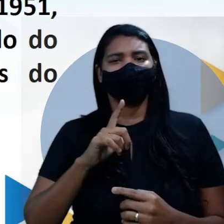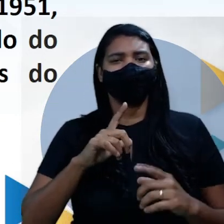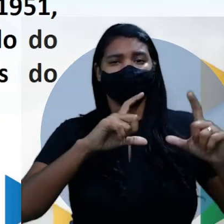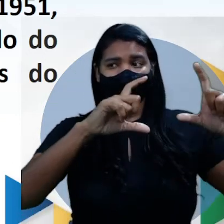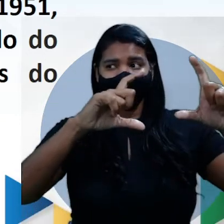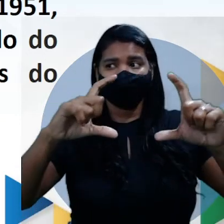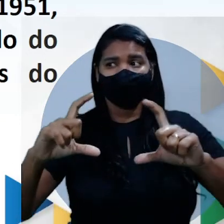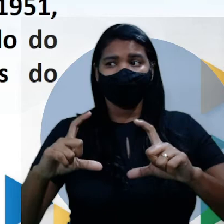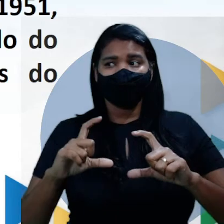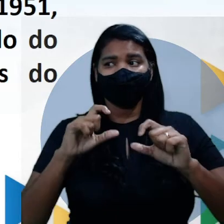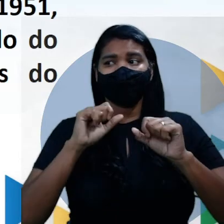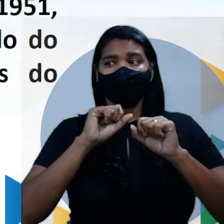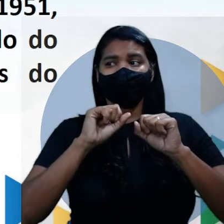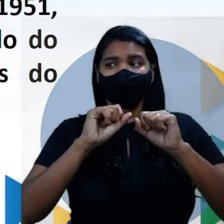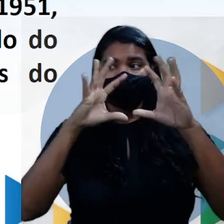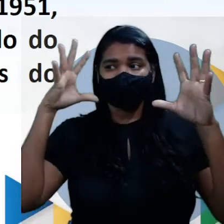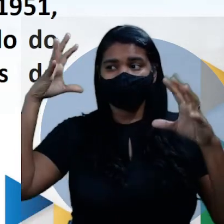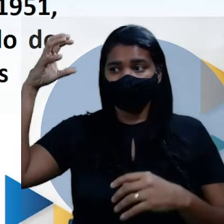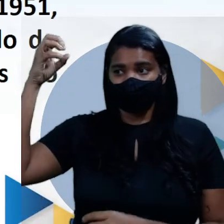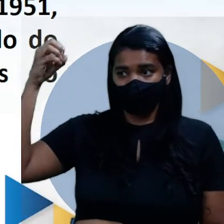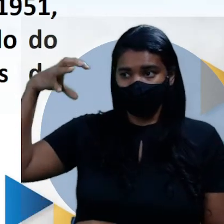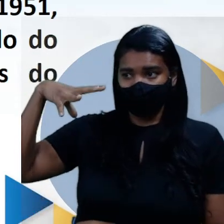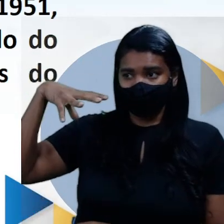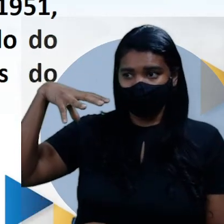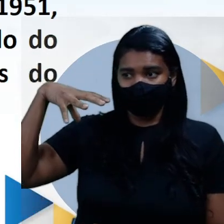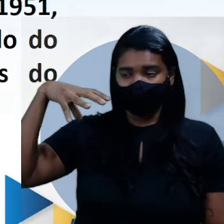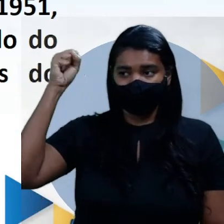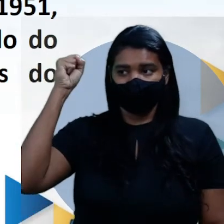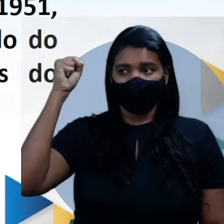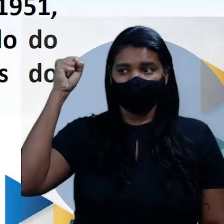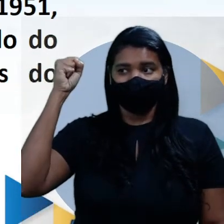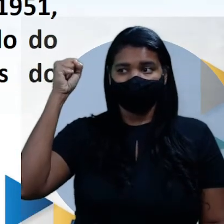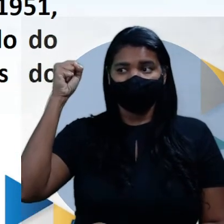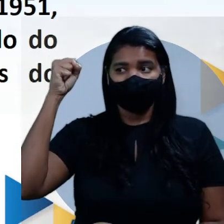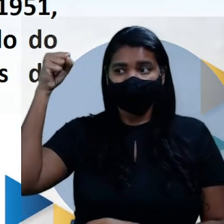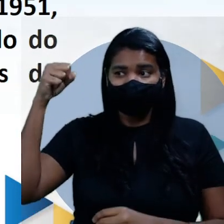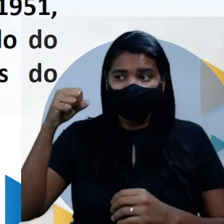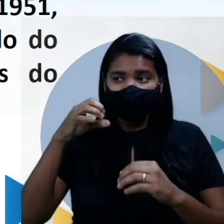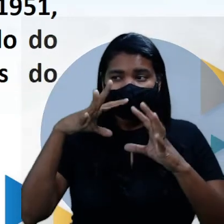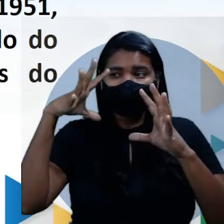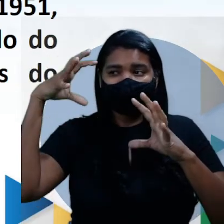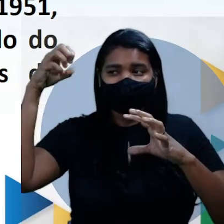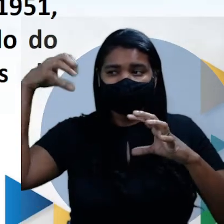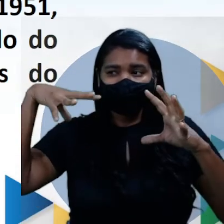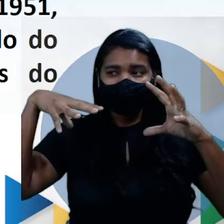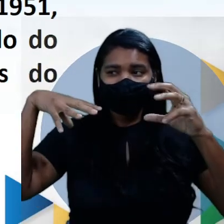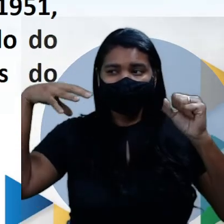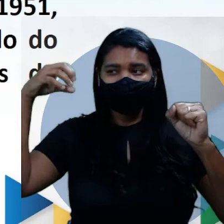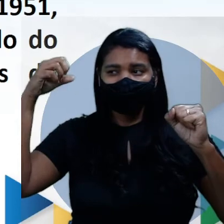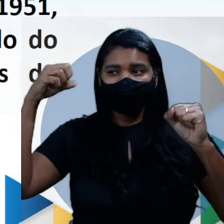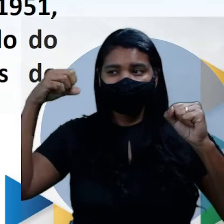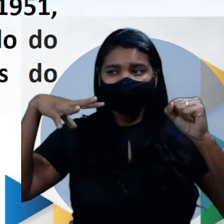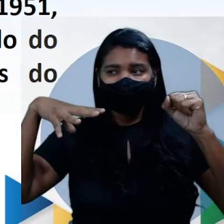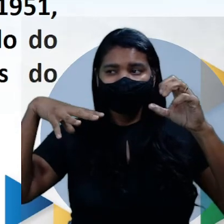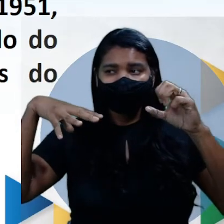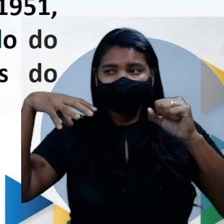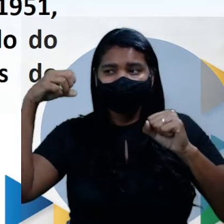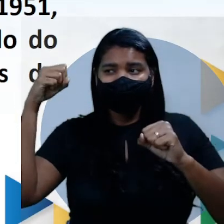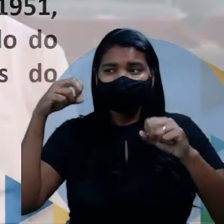ficam acesos quando a luz se apaga e depois, delicadamente, eles vão se desligando justamente para acostumar a